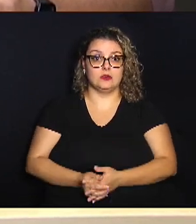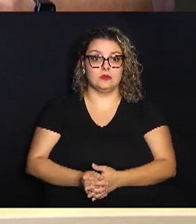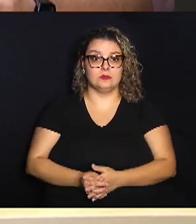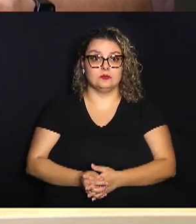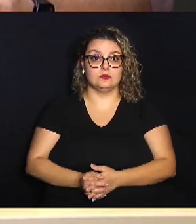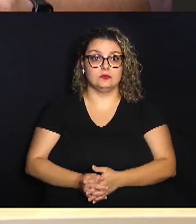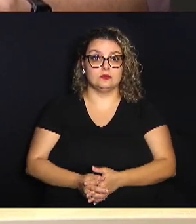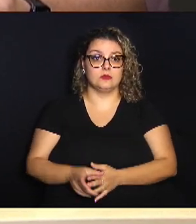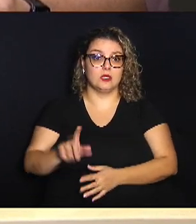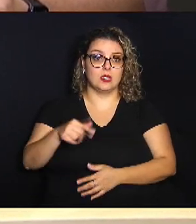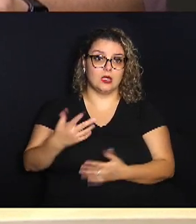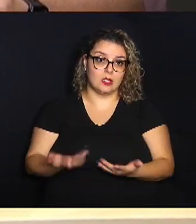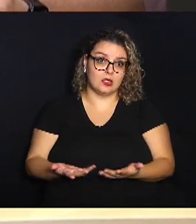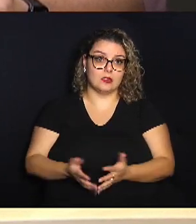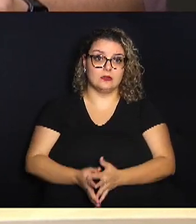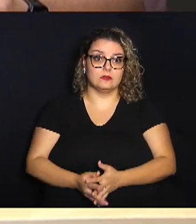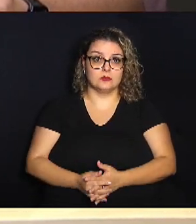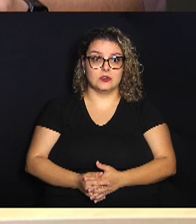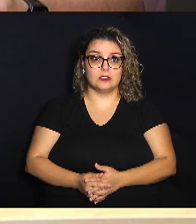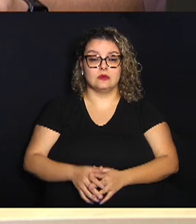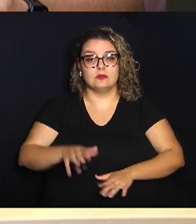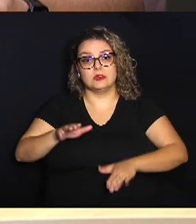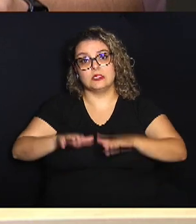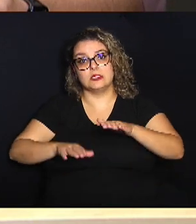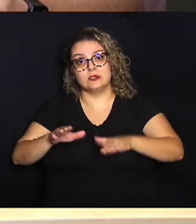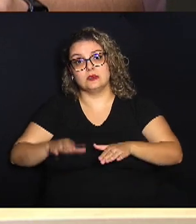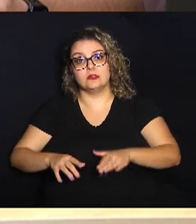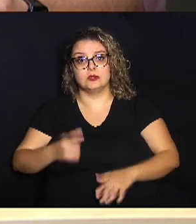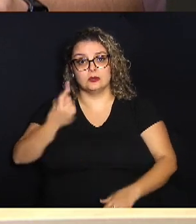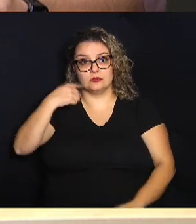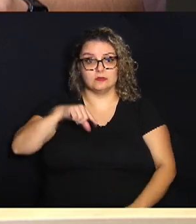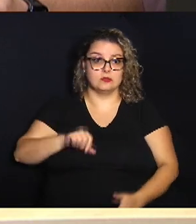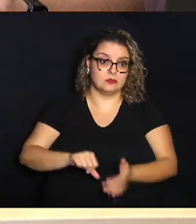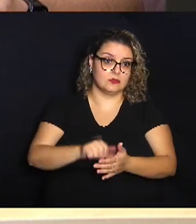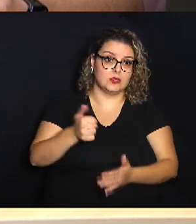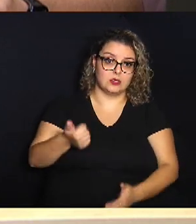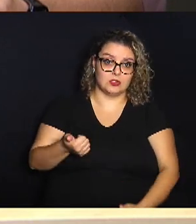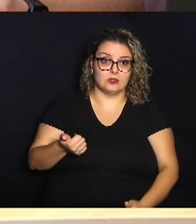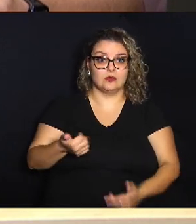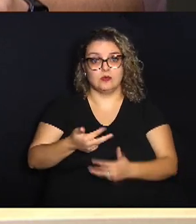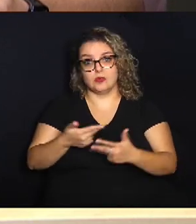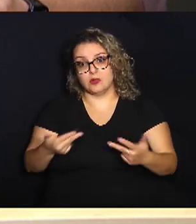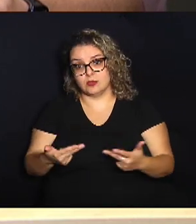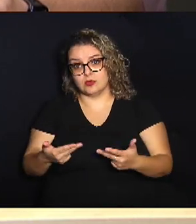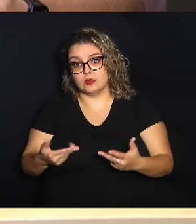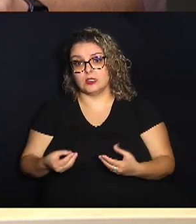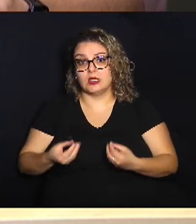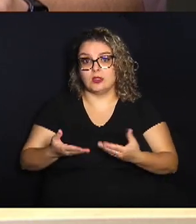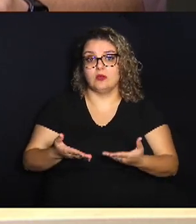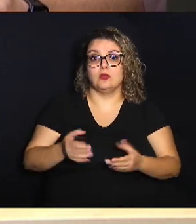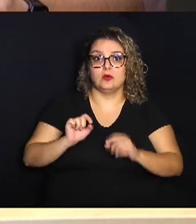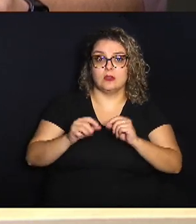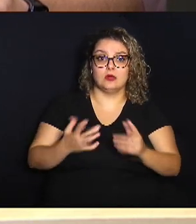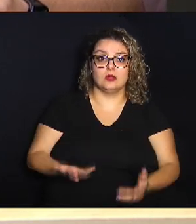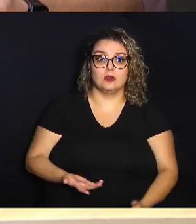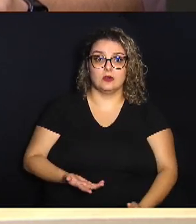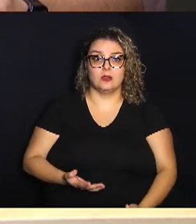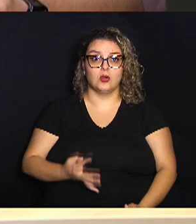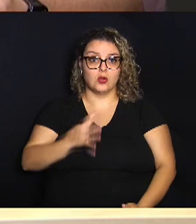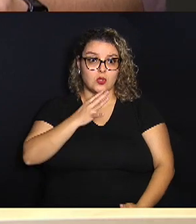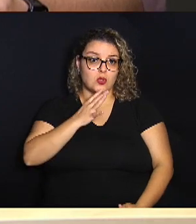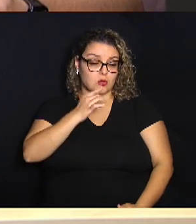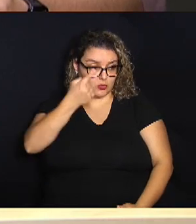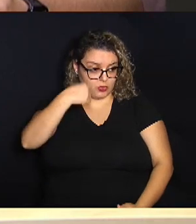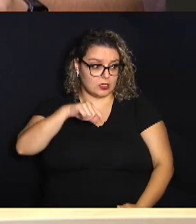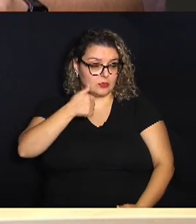uma questão que vai depender muito do perfil. Primeiro, uma das questões que eu coloco é você conhecer o perfil da sua